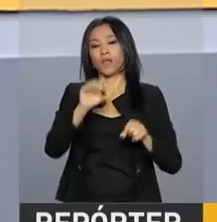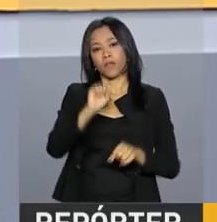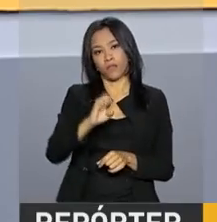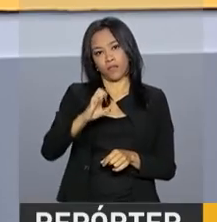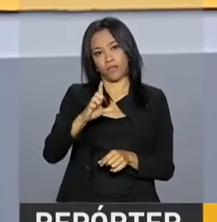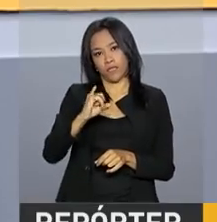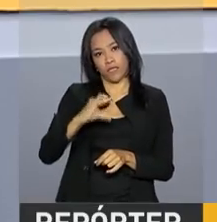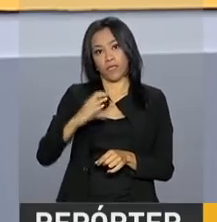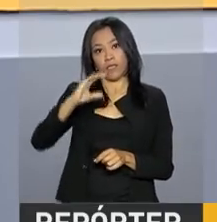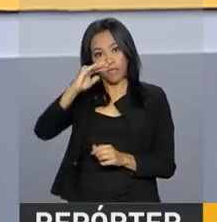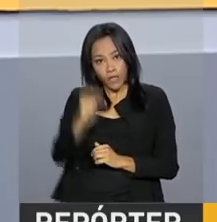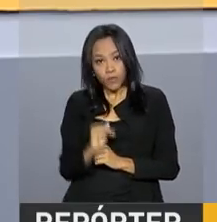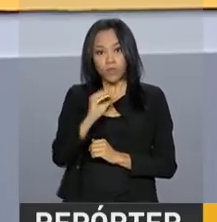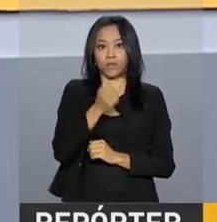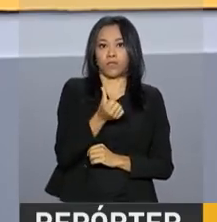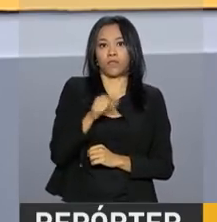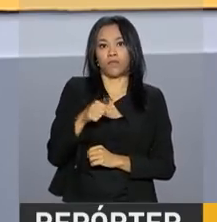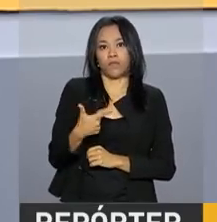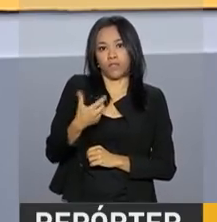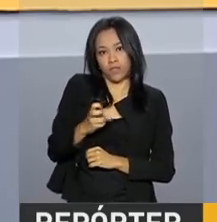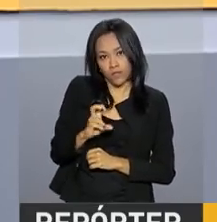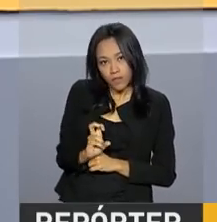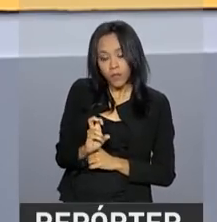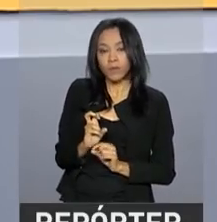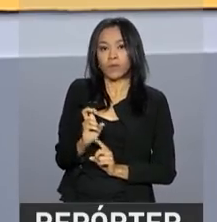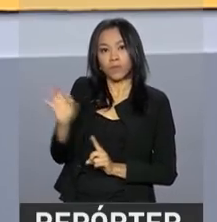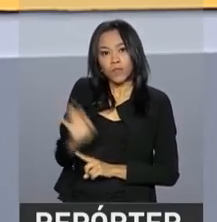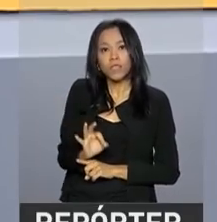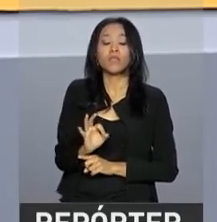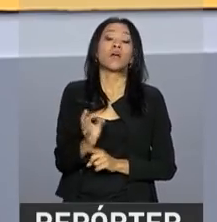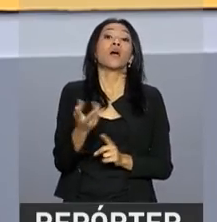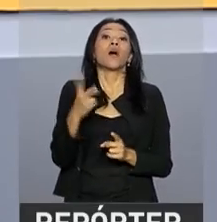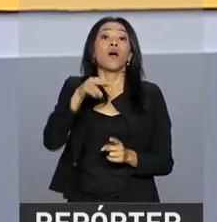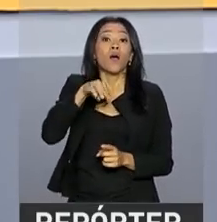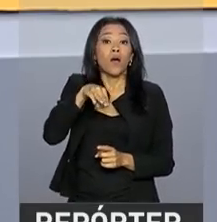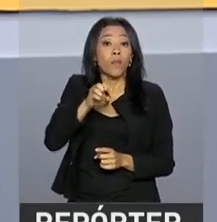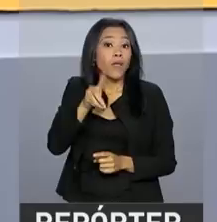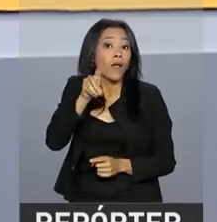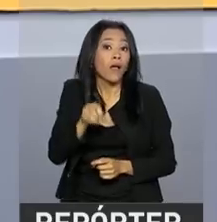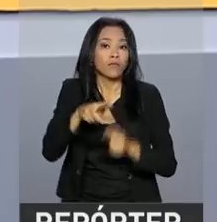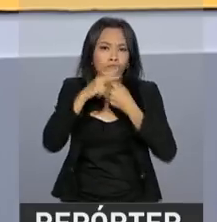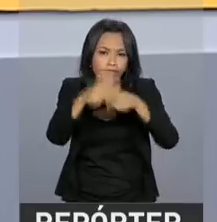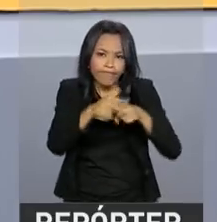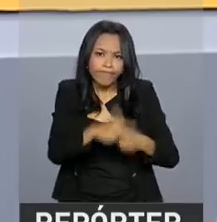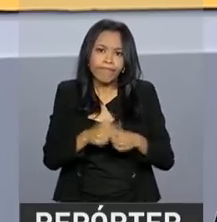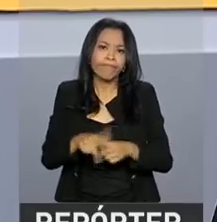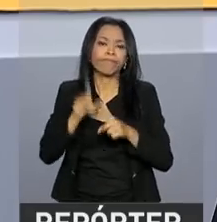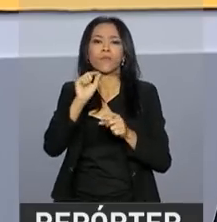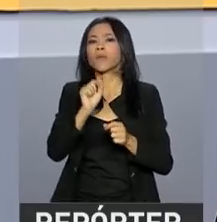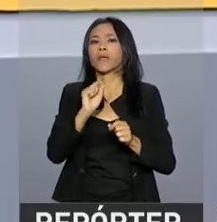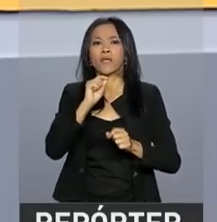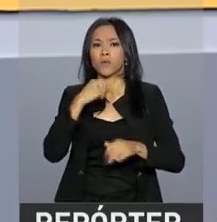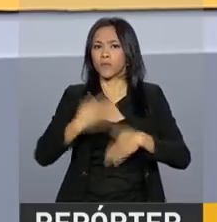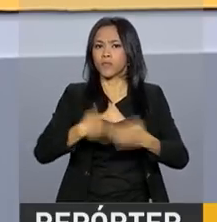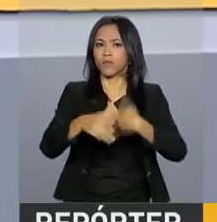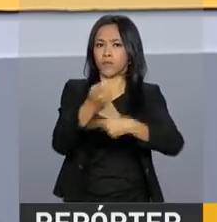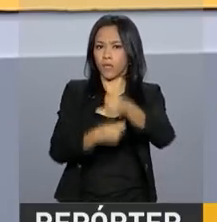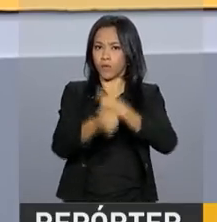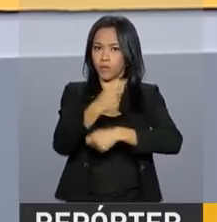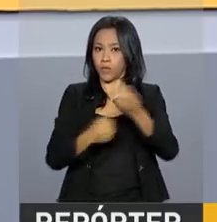para 6,25%. O mercado fez um ajuste ainda na expectativa de crescimento da economia, que passou